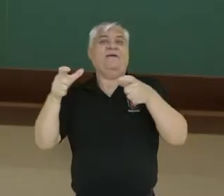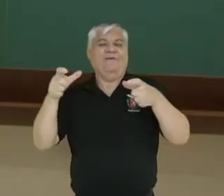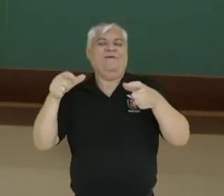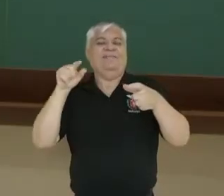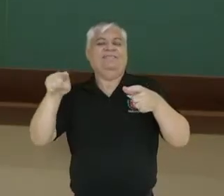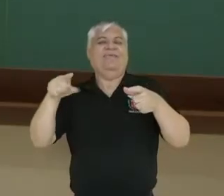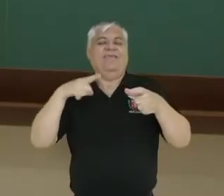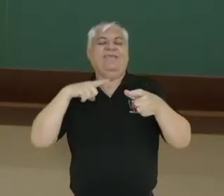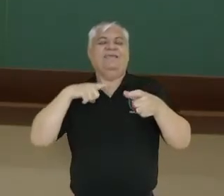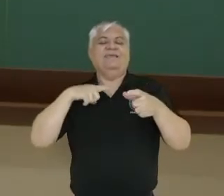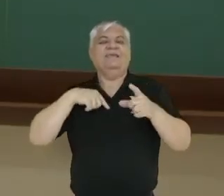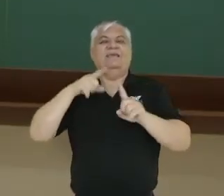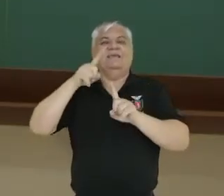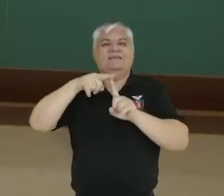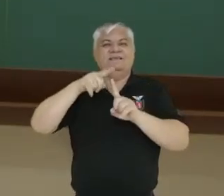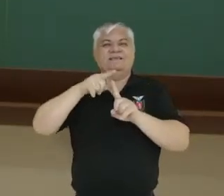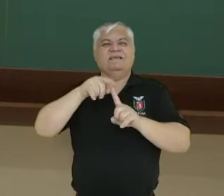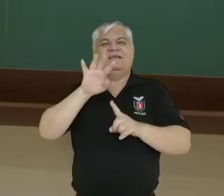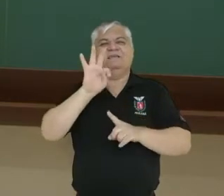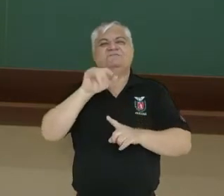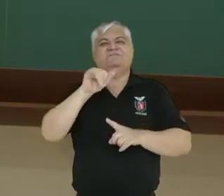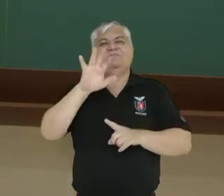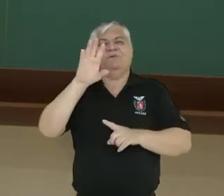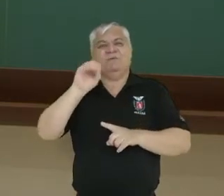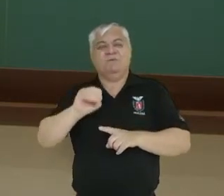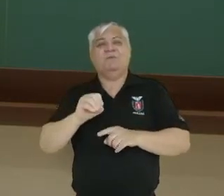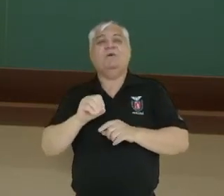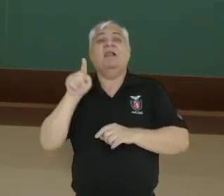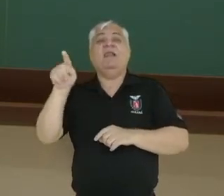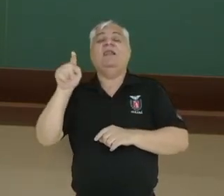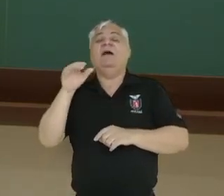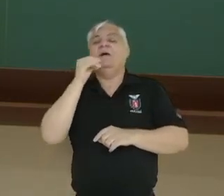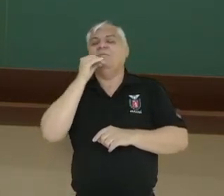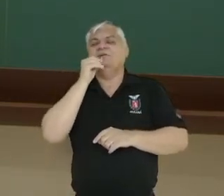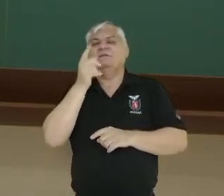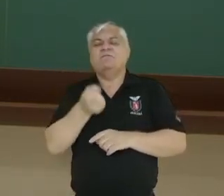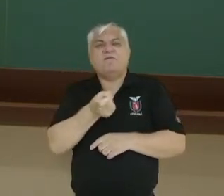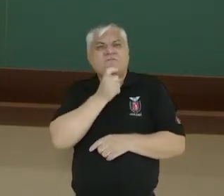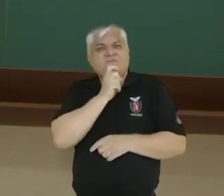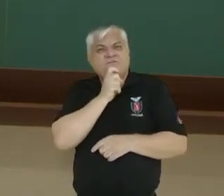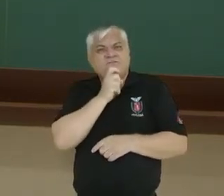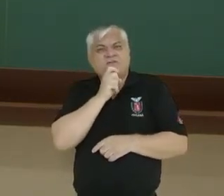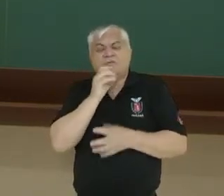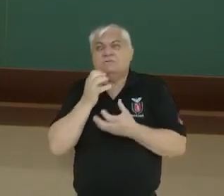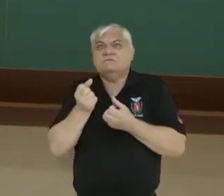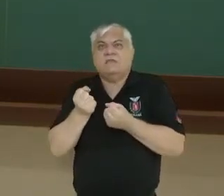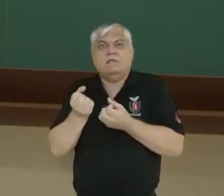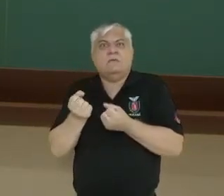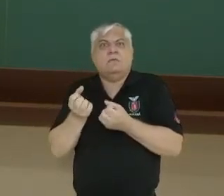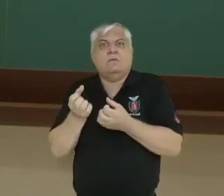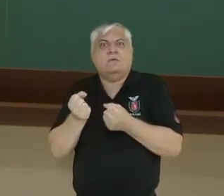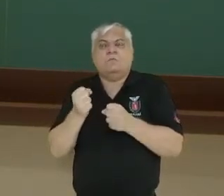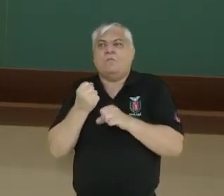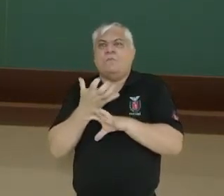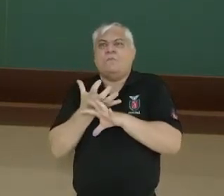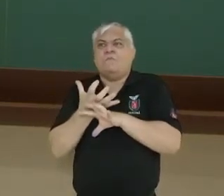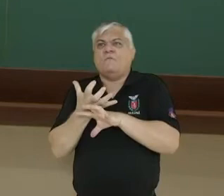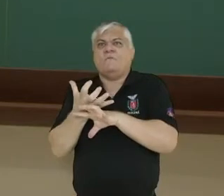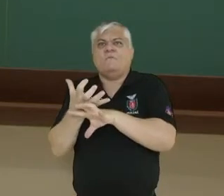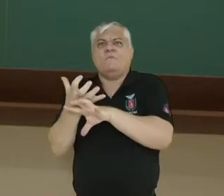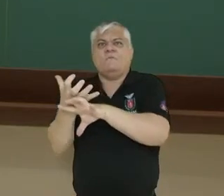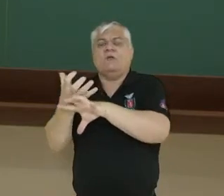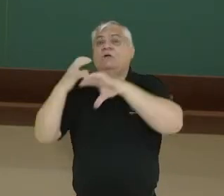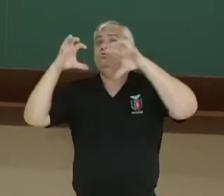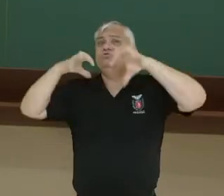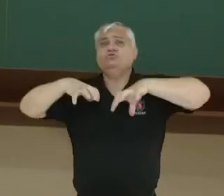né? Ou tropical de savana, conforme a gente viu lá, onde os invernos são secos, ou seja, a quantidade de